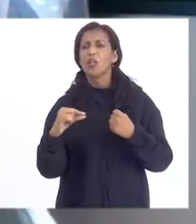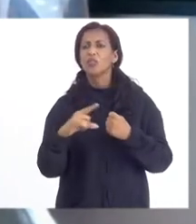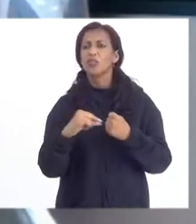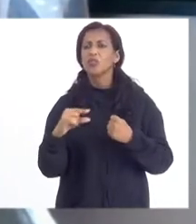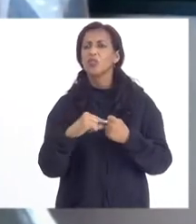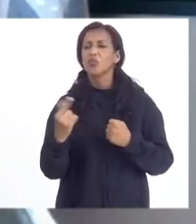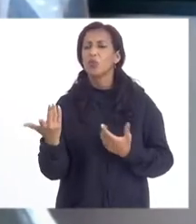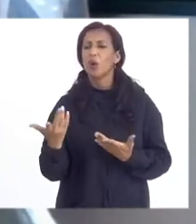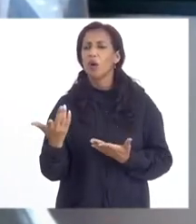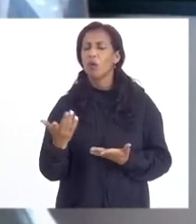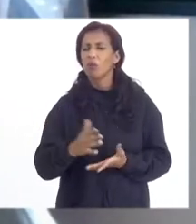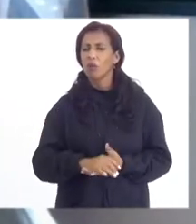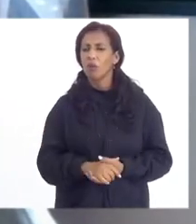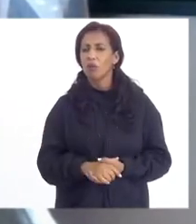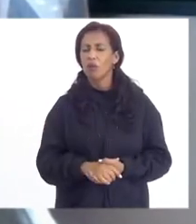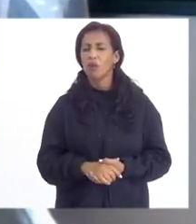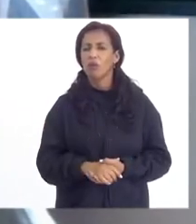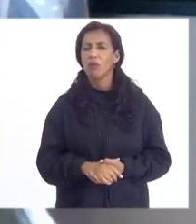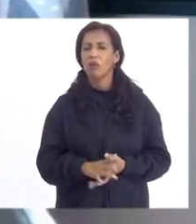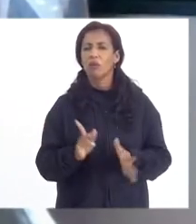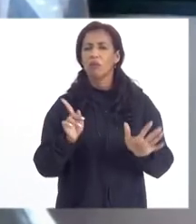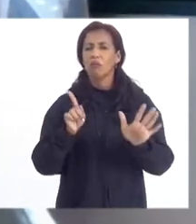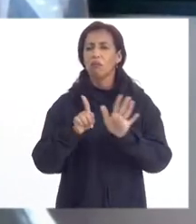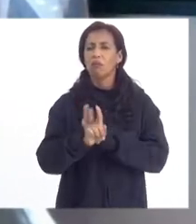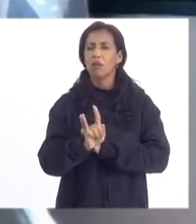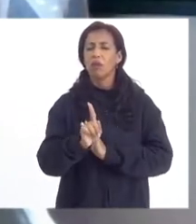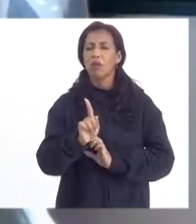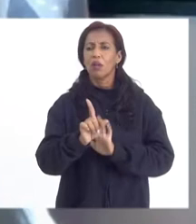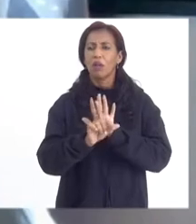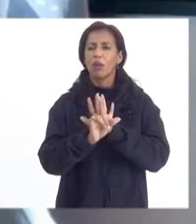Deve ser uma lei enorme, né? É uma lei